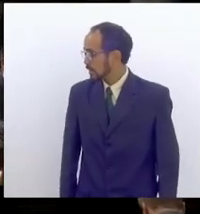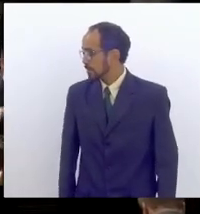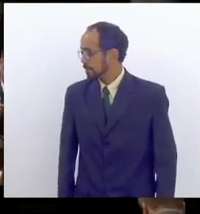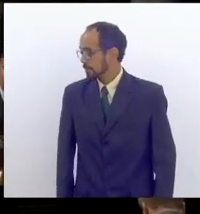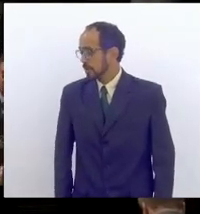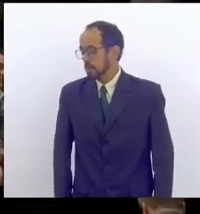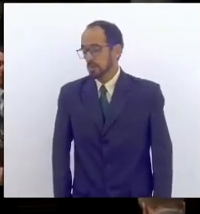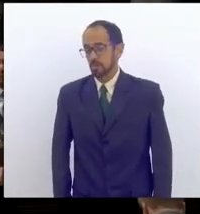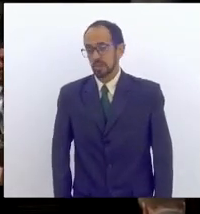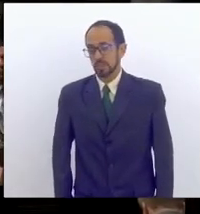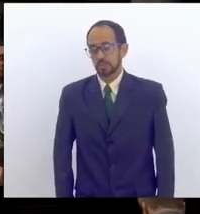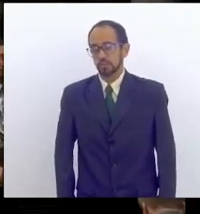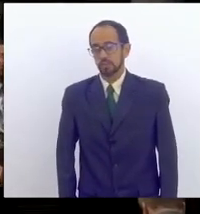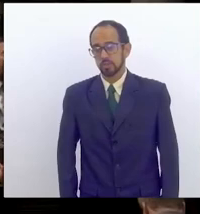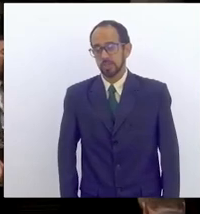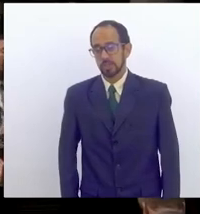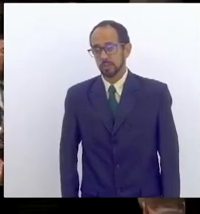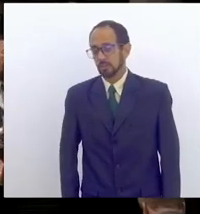Não, eu estou vendo.